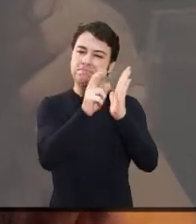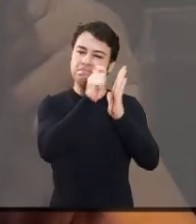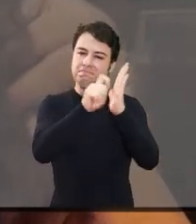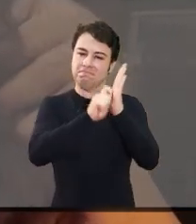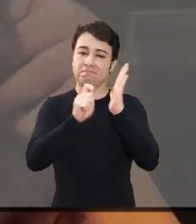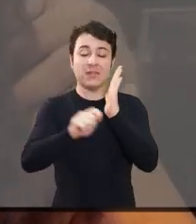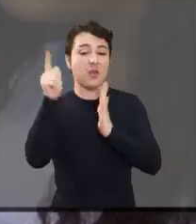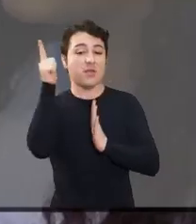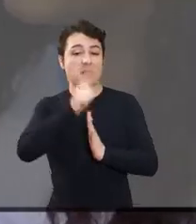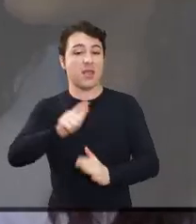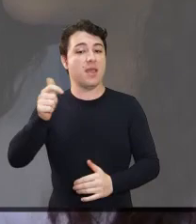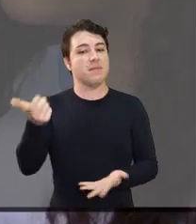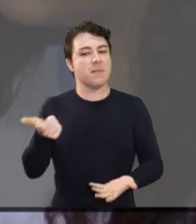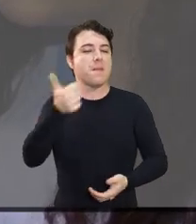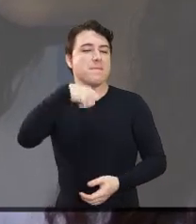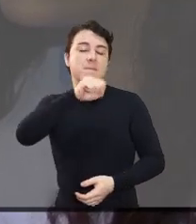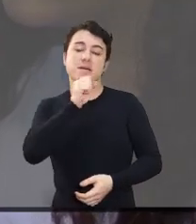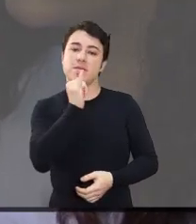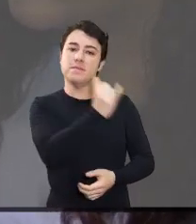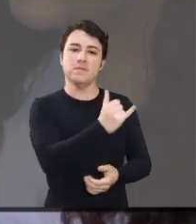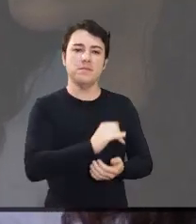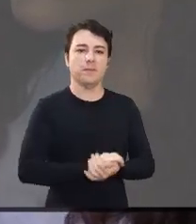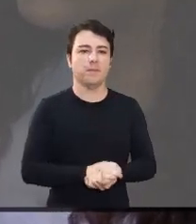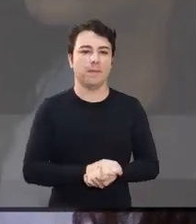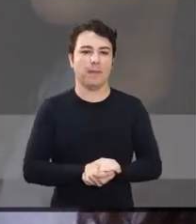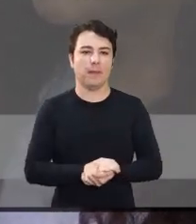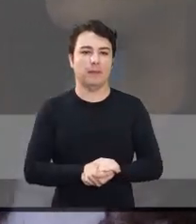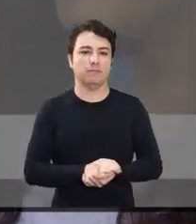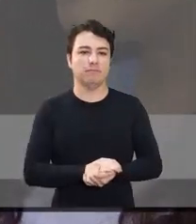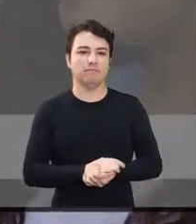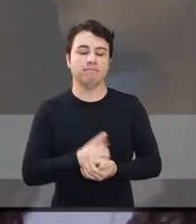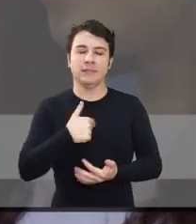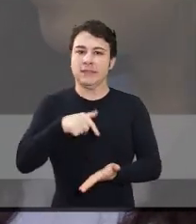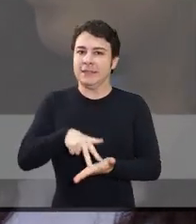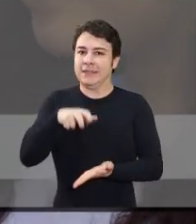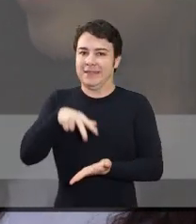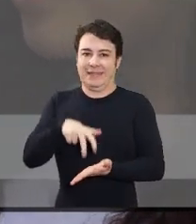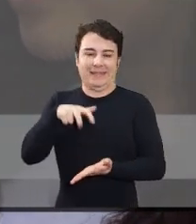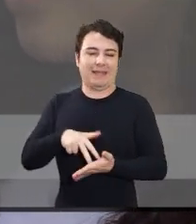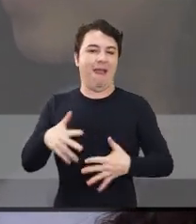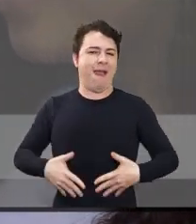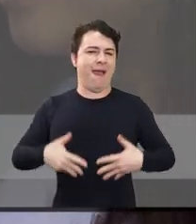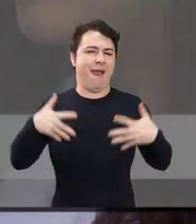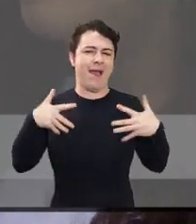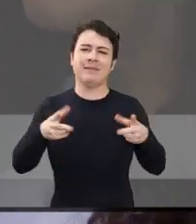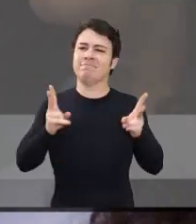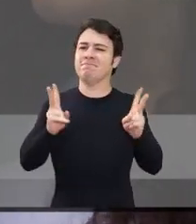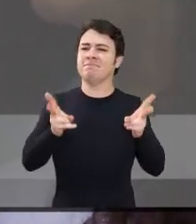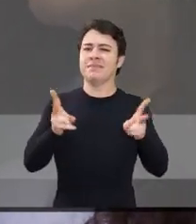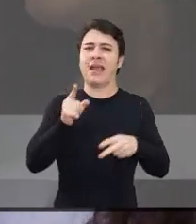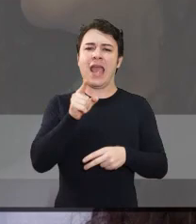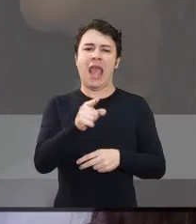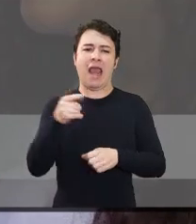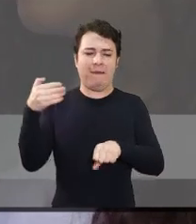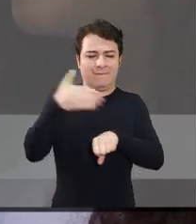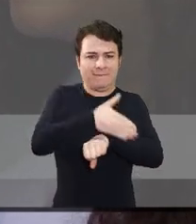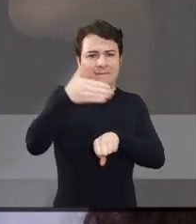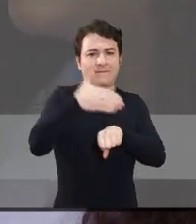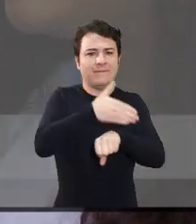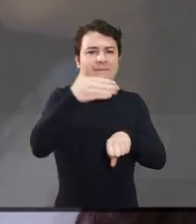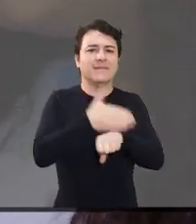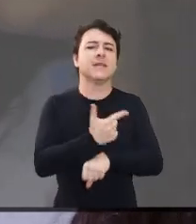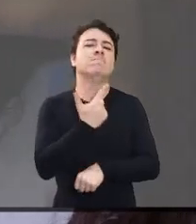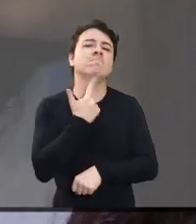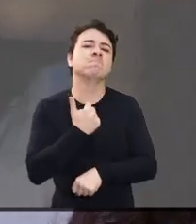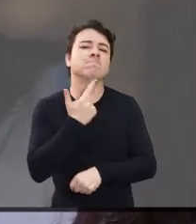sua redação. E a mamãe, Érica? Aí a gente ficou muito orgulhosa, muito feliz com o resultado. E ela